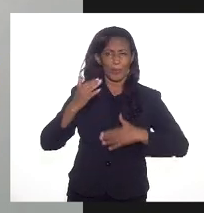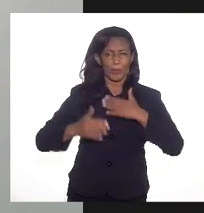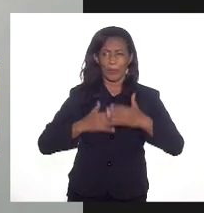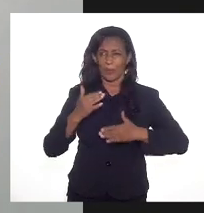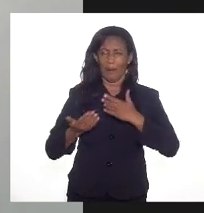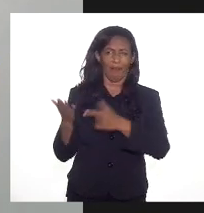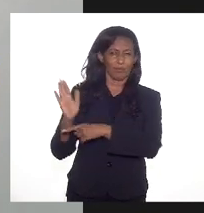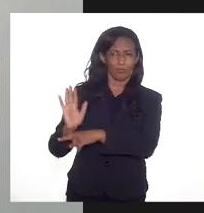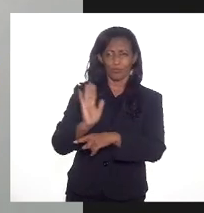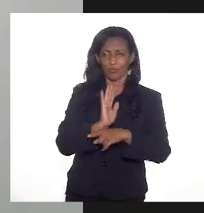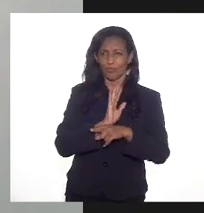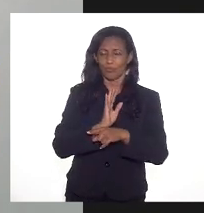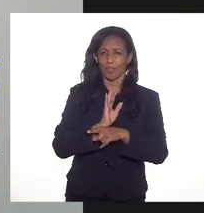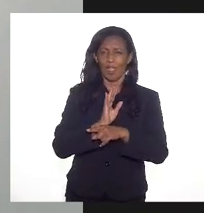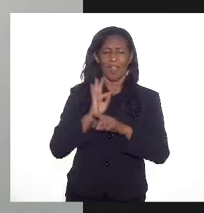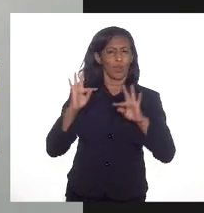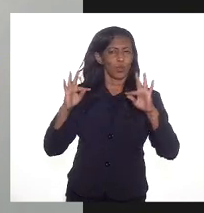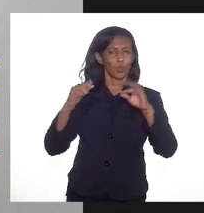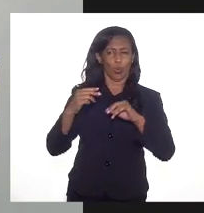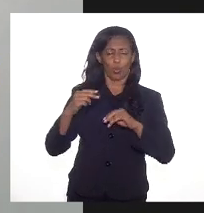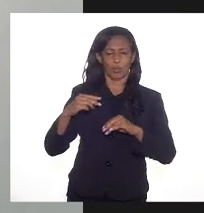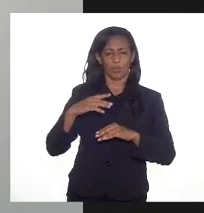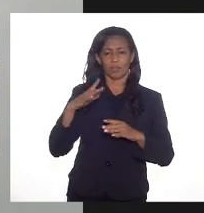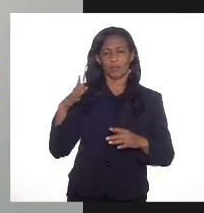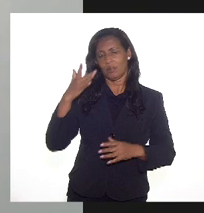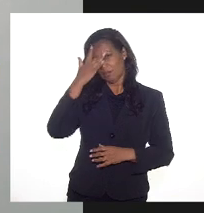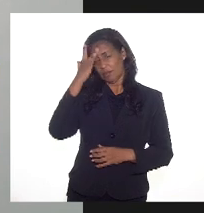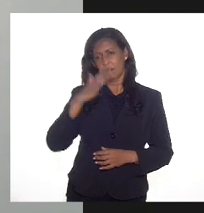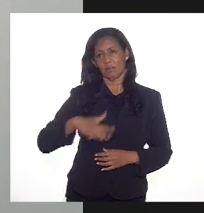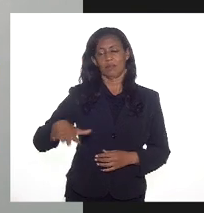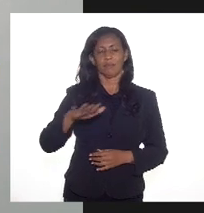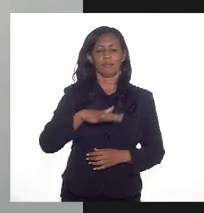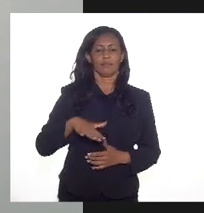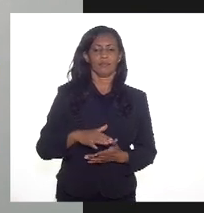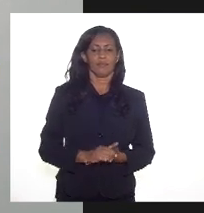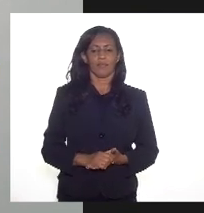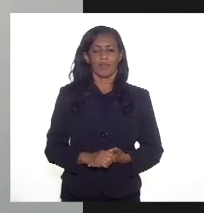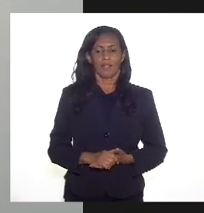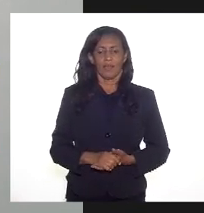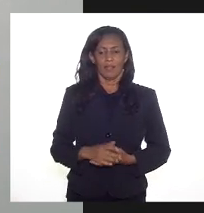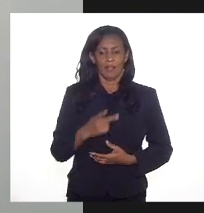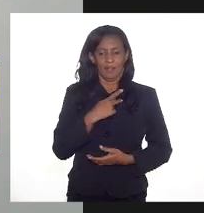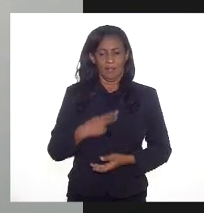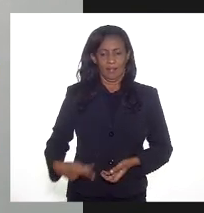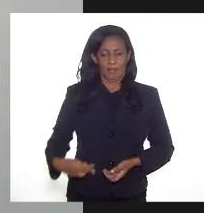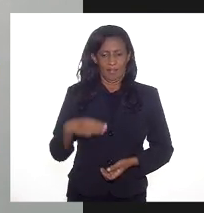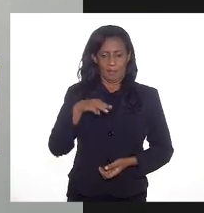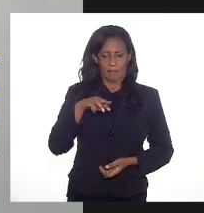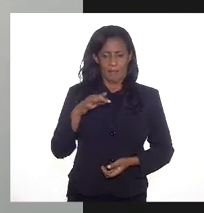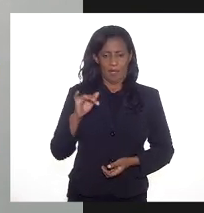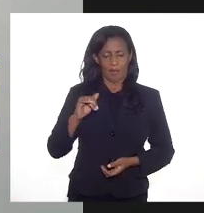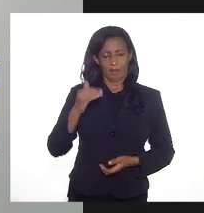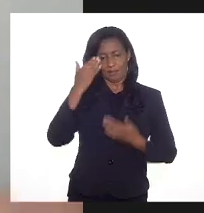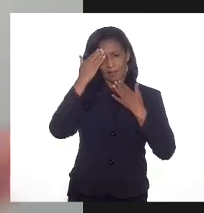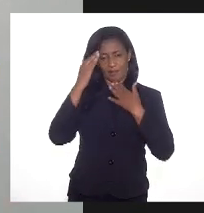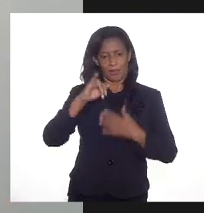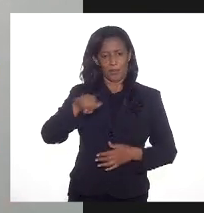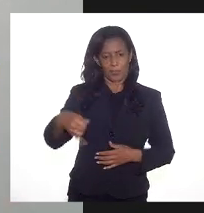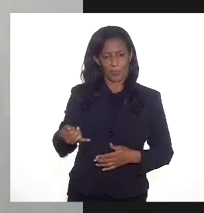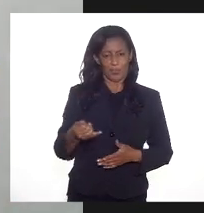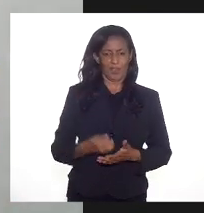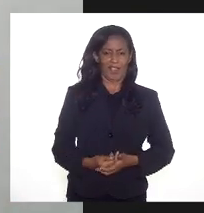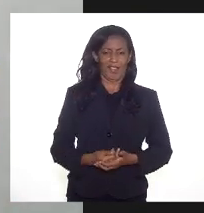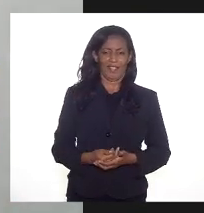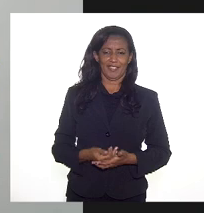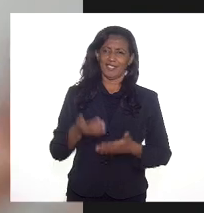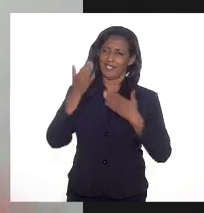atendendo aí a toda a nossa população. Queria, mais uma vez, presidente Marta, agradecer a oportunidade, agradecer a